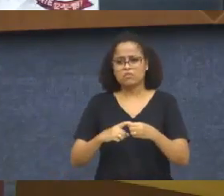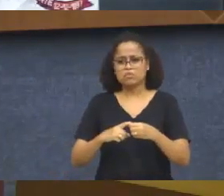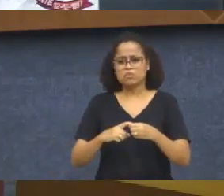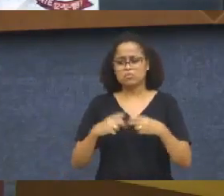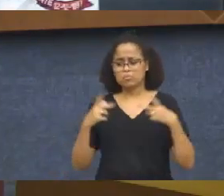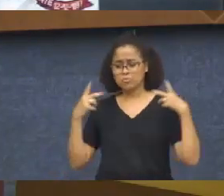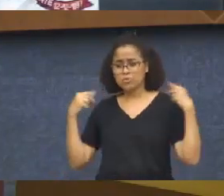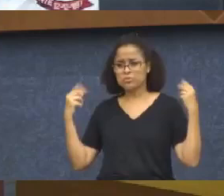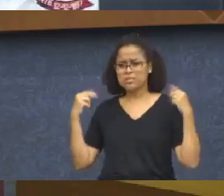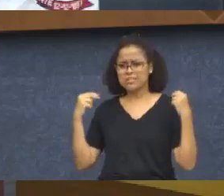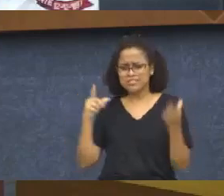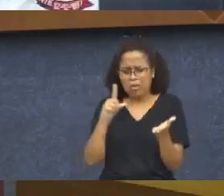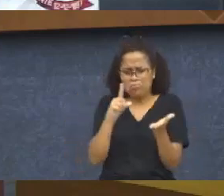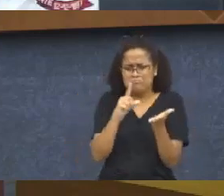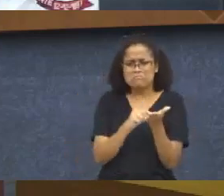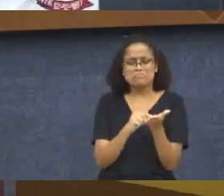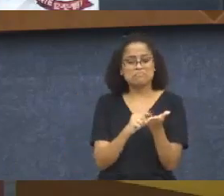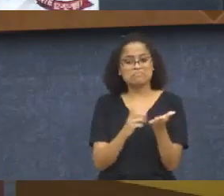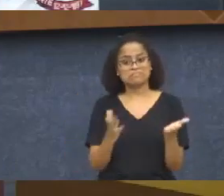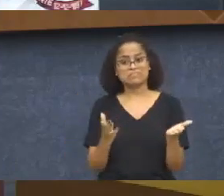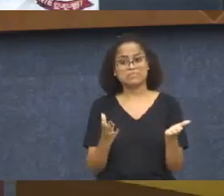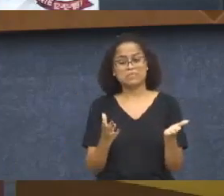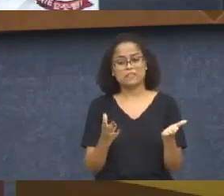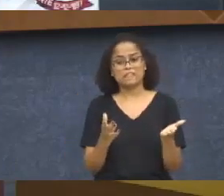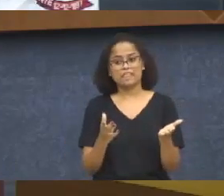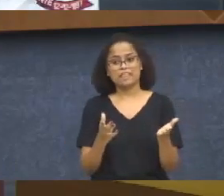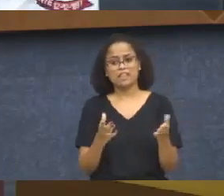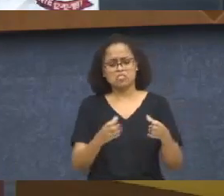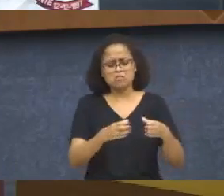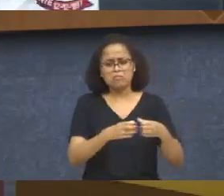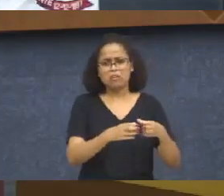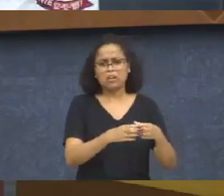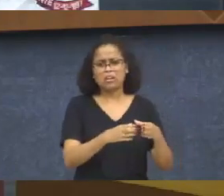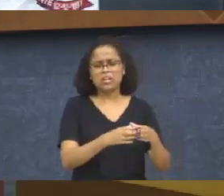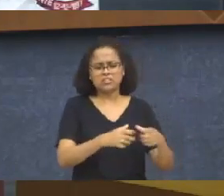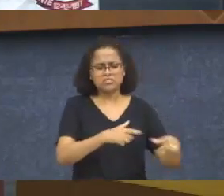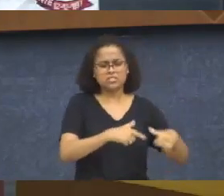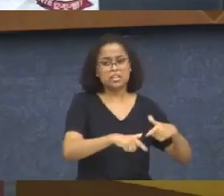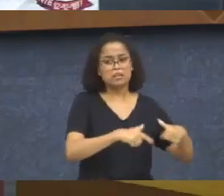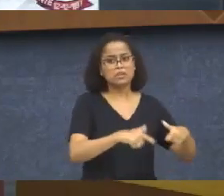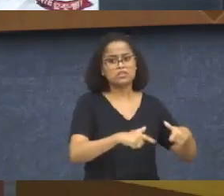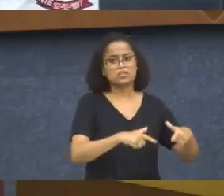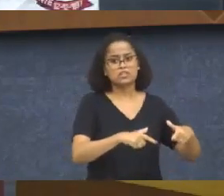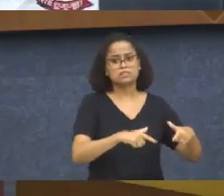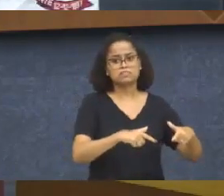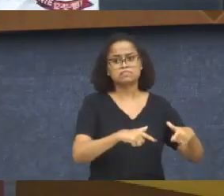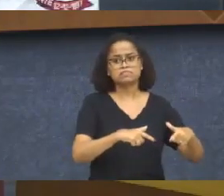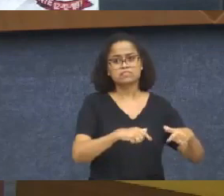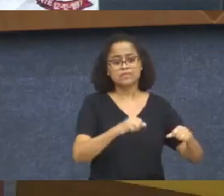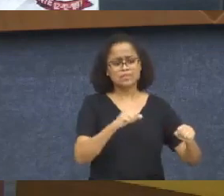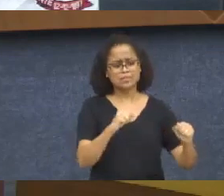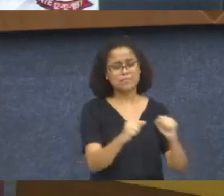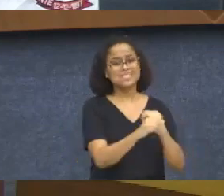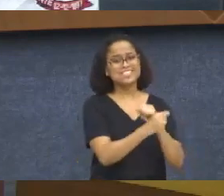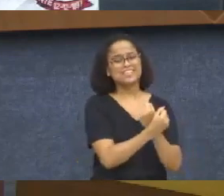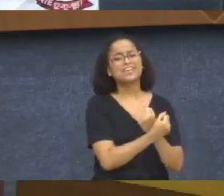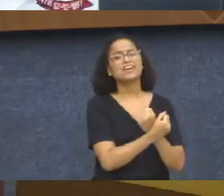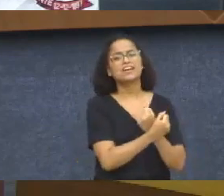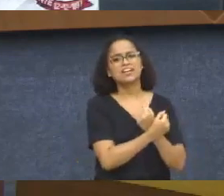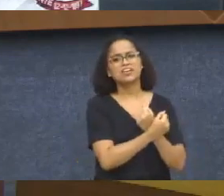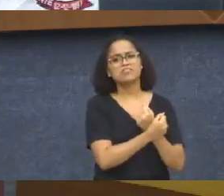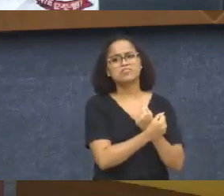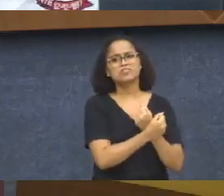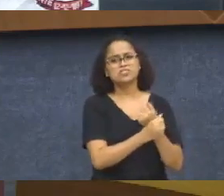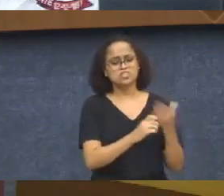hoje uma nova classe trabalhadora que podemos chamar de escravos digitais. São escravos